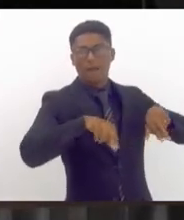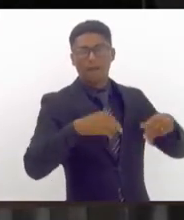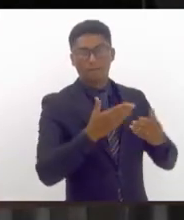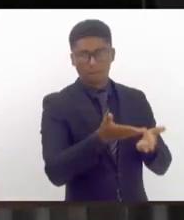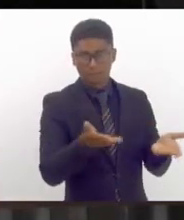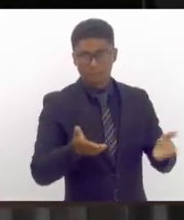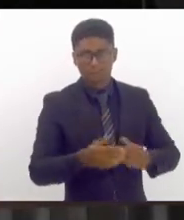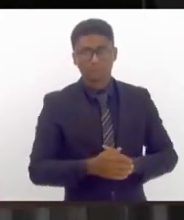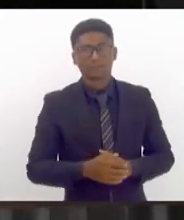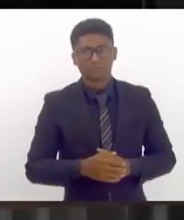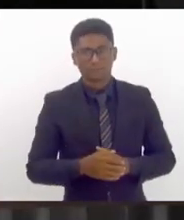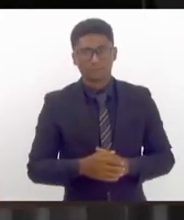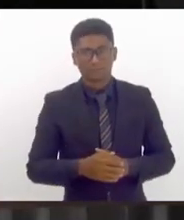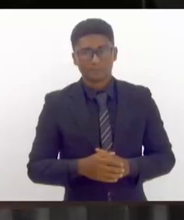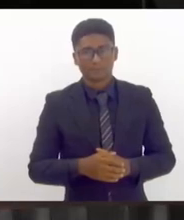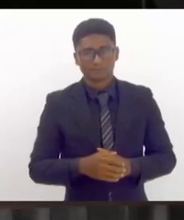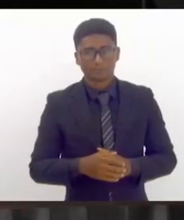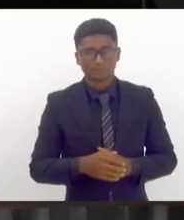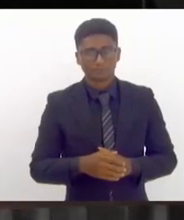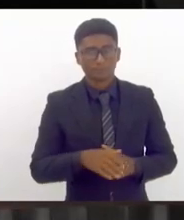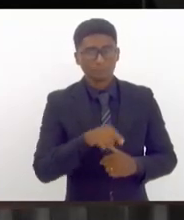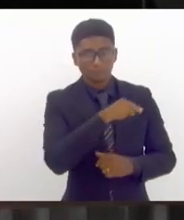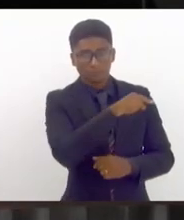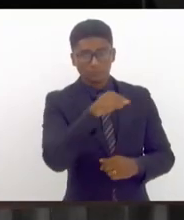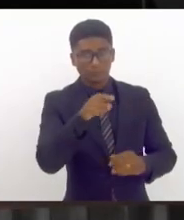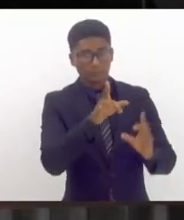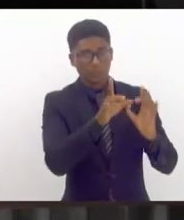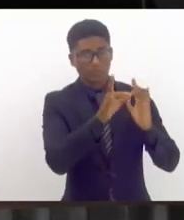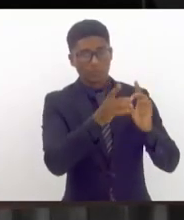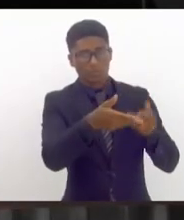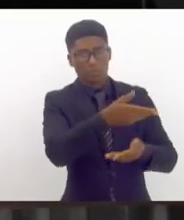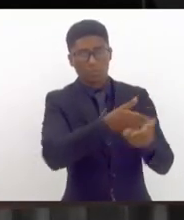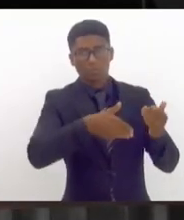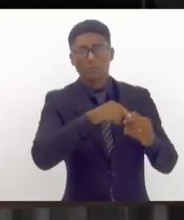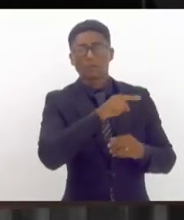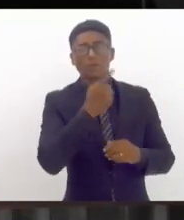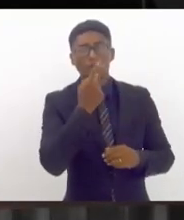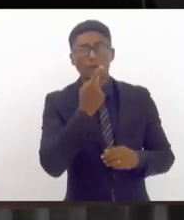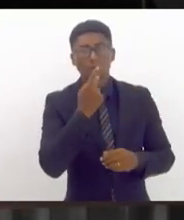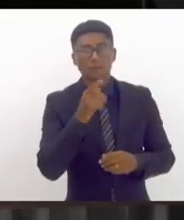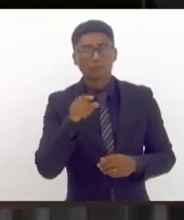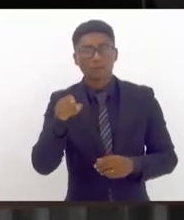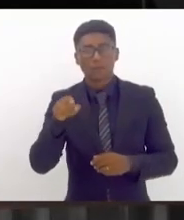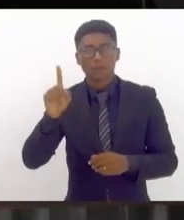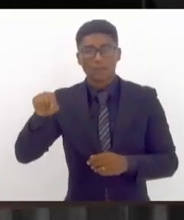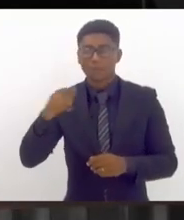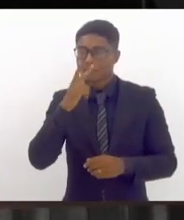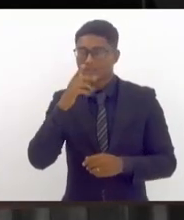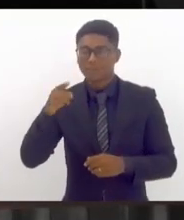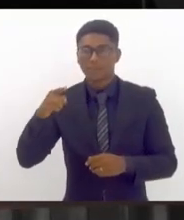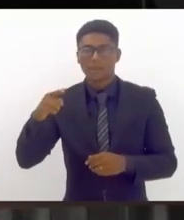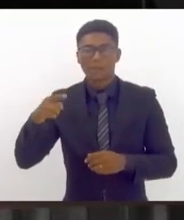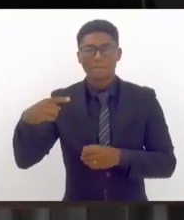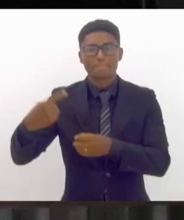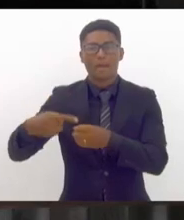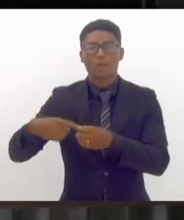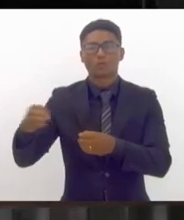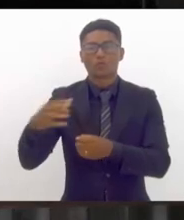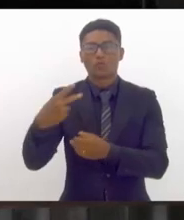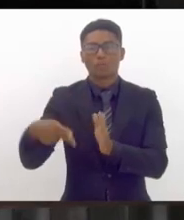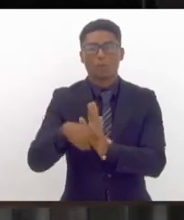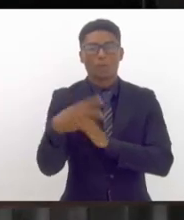empreiteiras que atendem ao interesse do capital, que tratam a região serrana e o interior do Estado como o novo bairro do Rio de Janeiro,